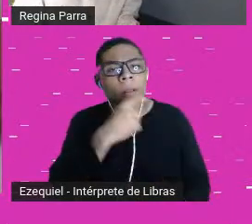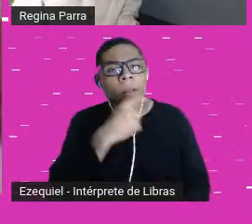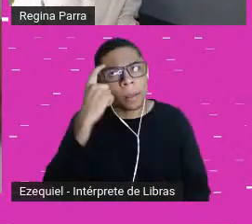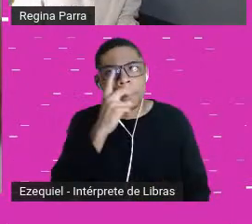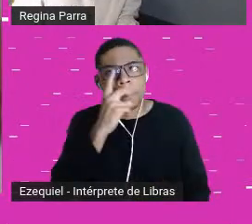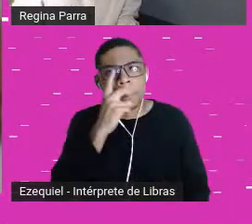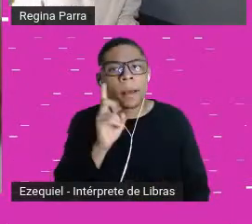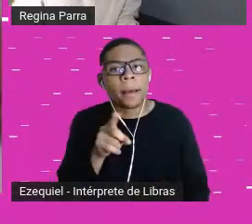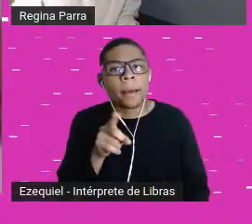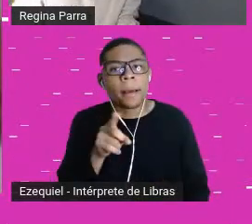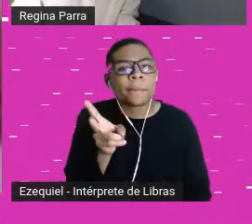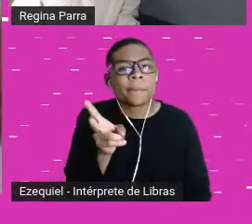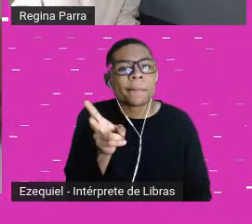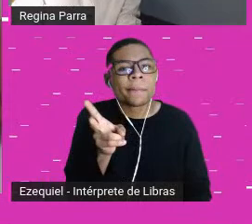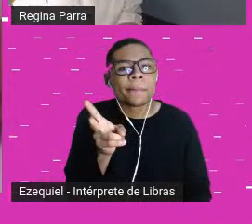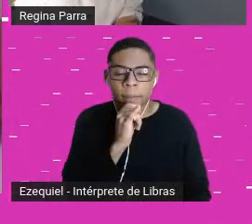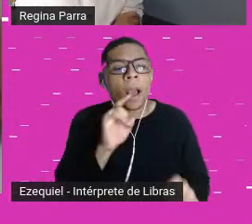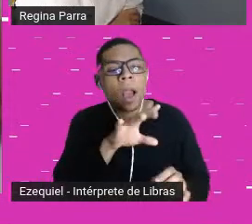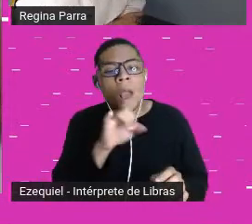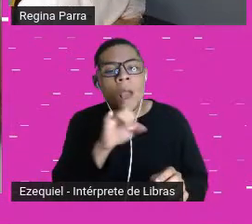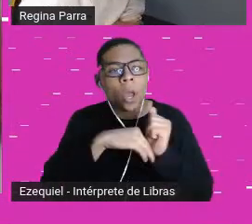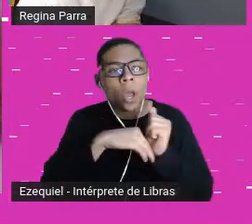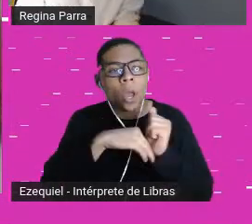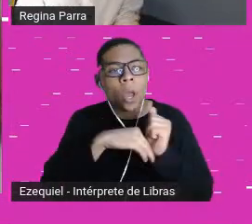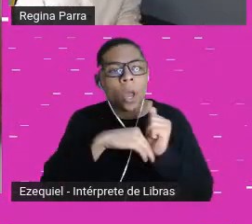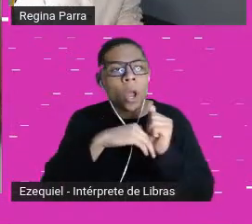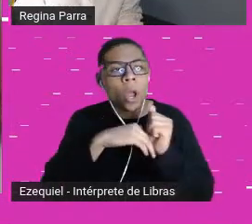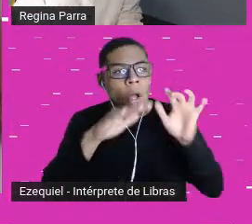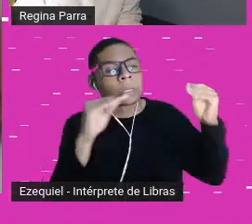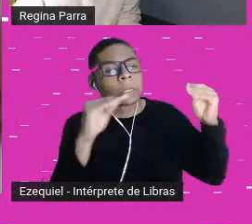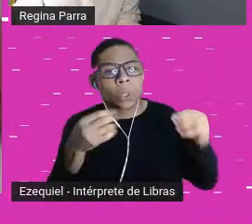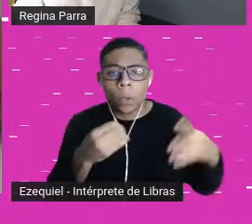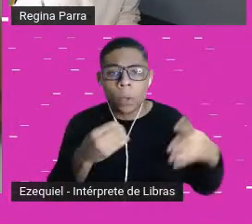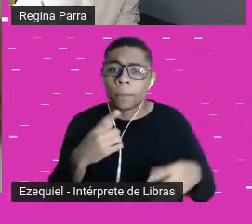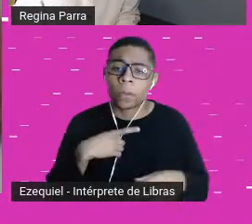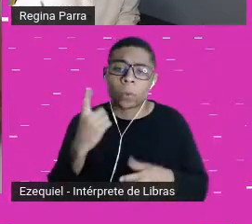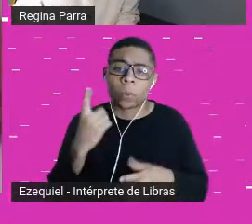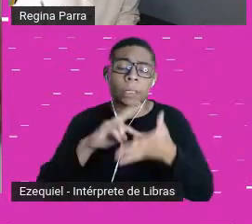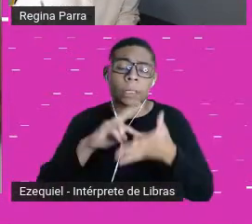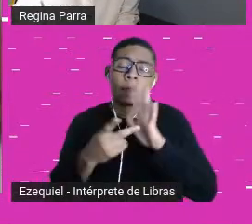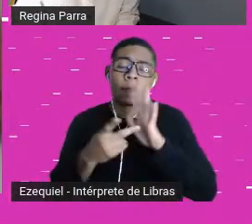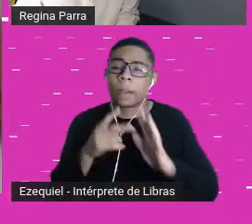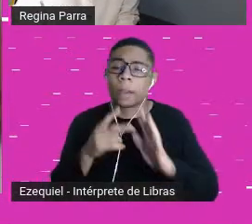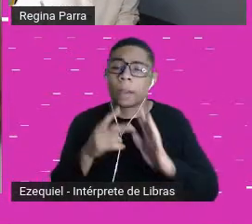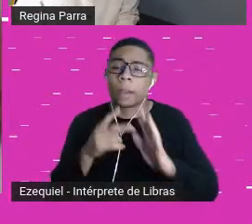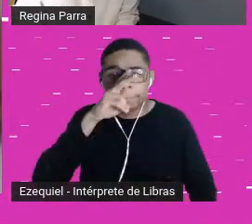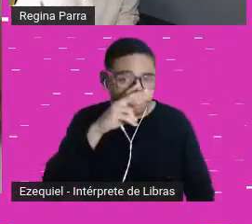tinha um significado absurdo e desdobrado